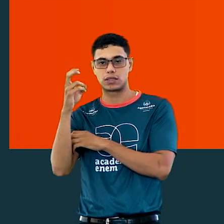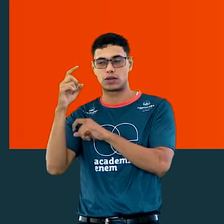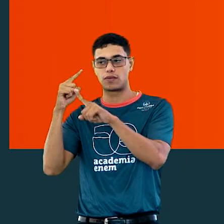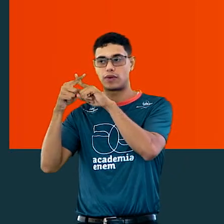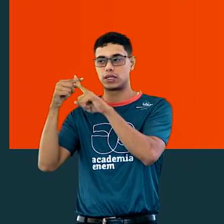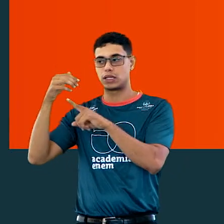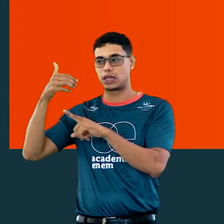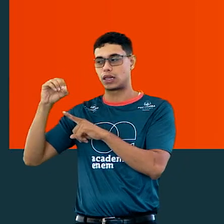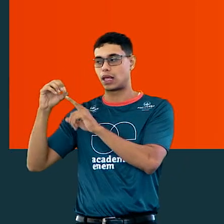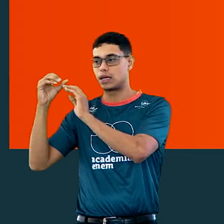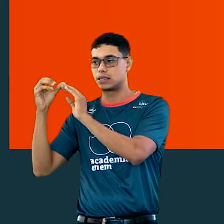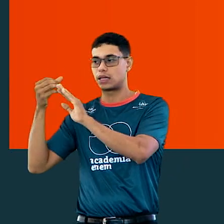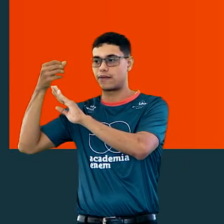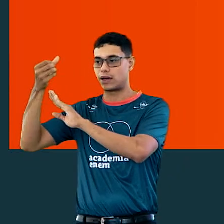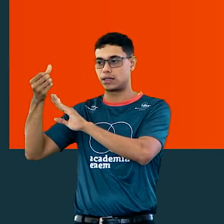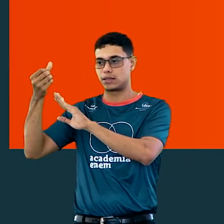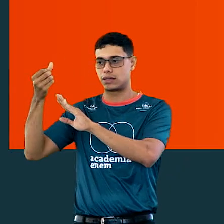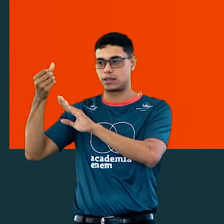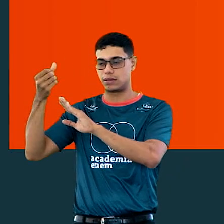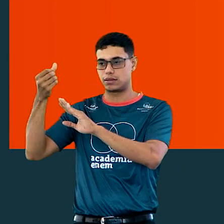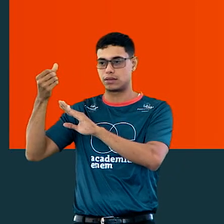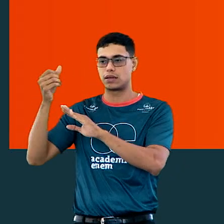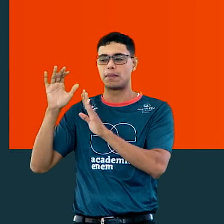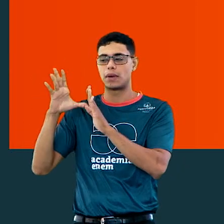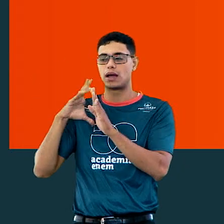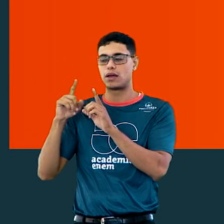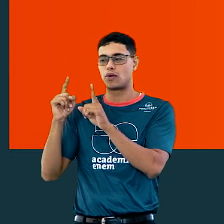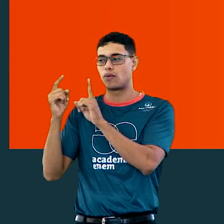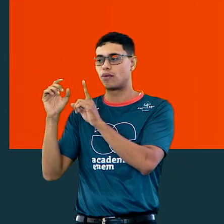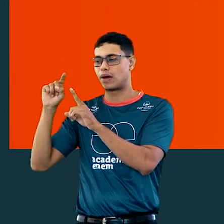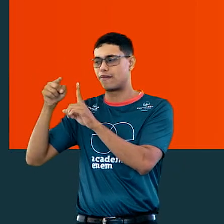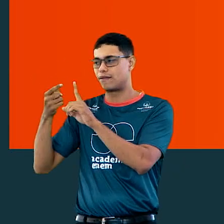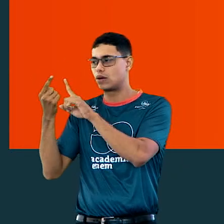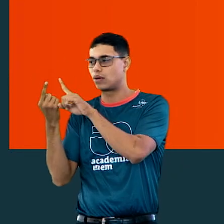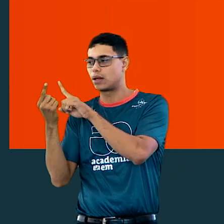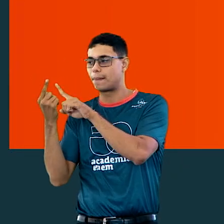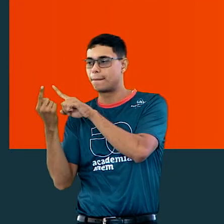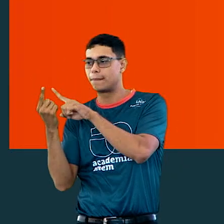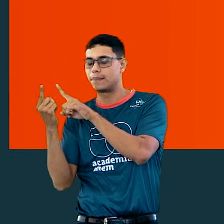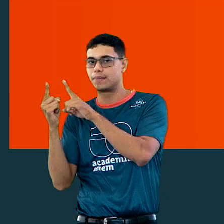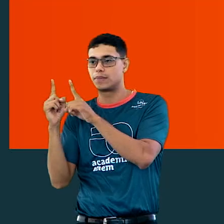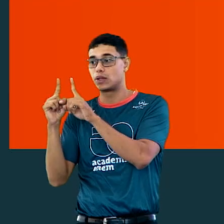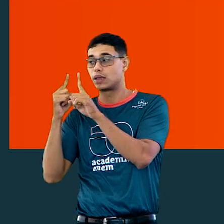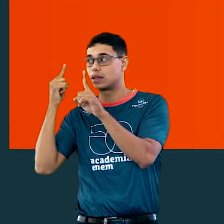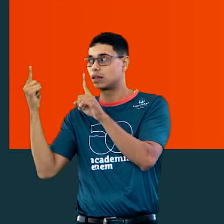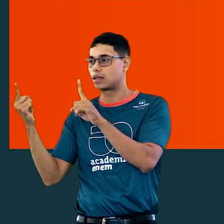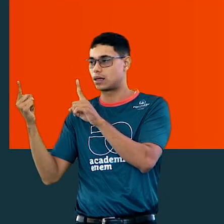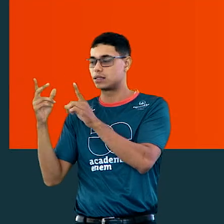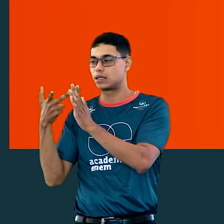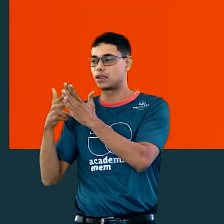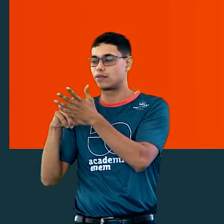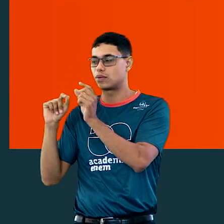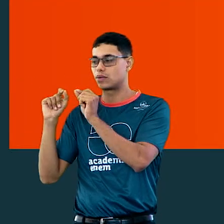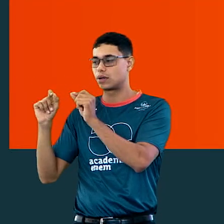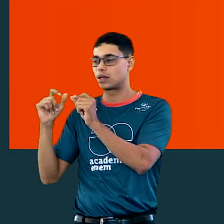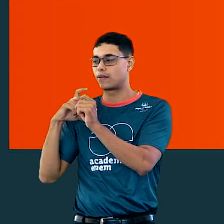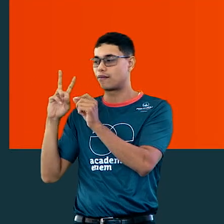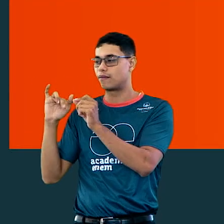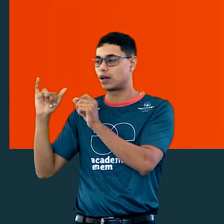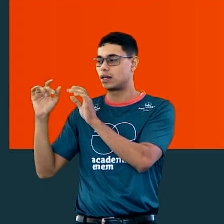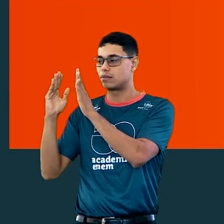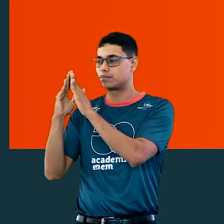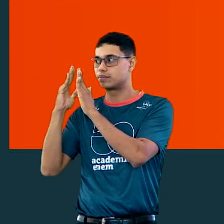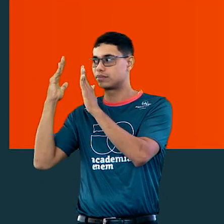Top? Mas se eu andar com a vírgula uma casa para a direita, o que é que acontece? Eu aumento